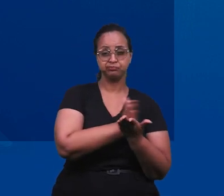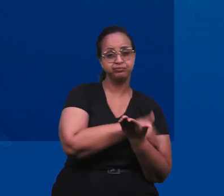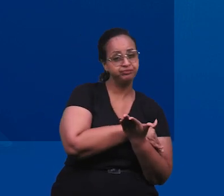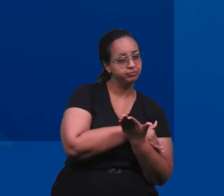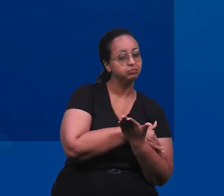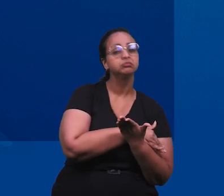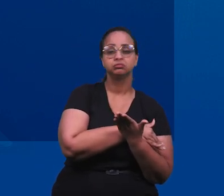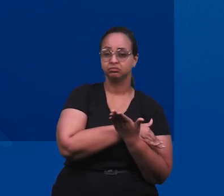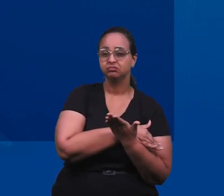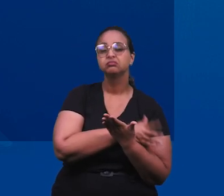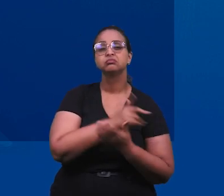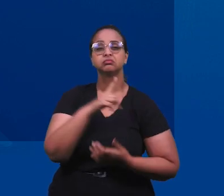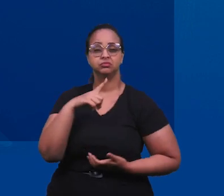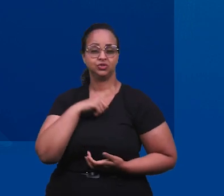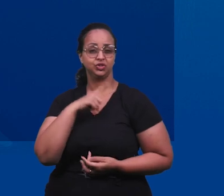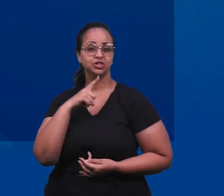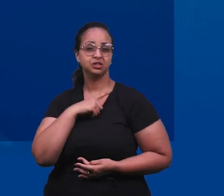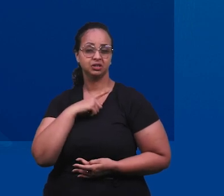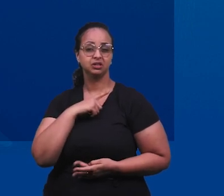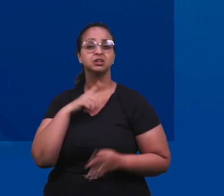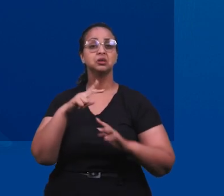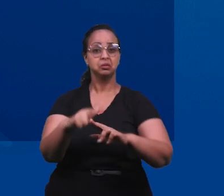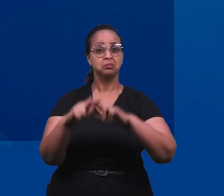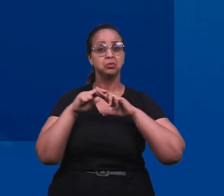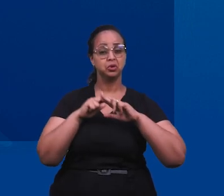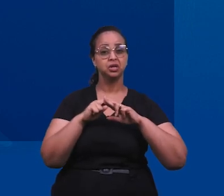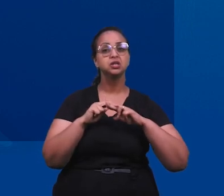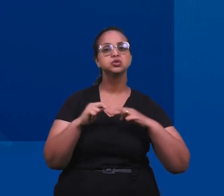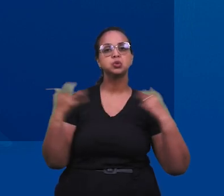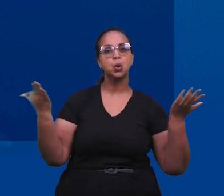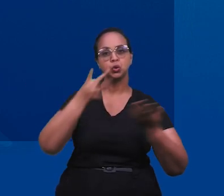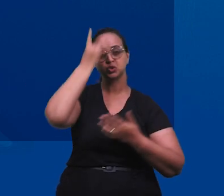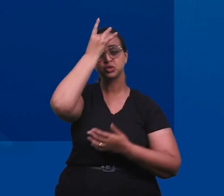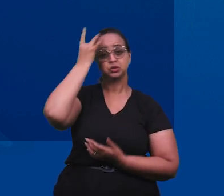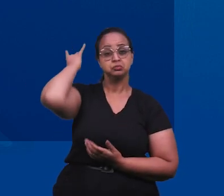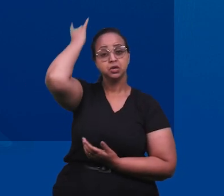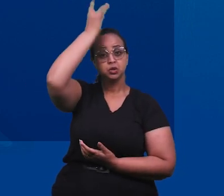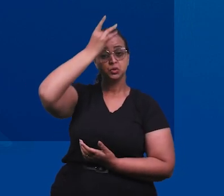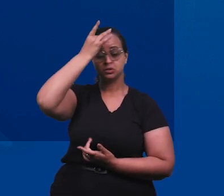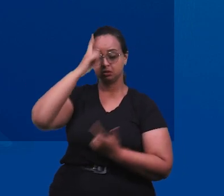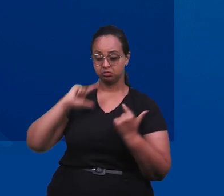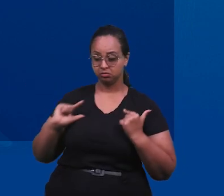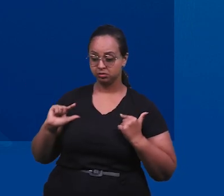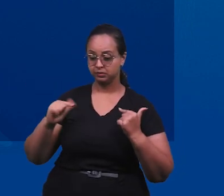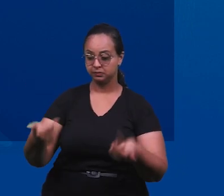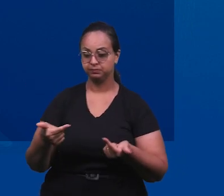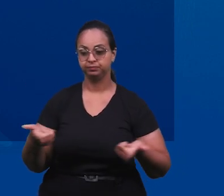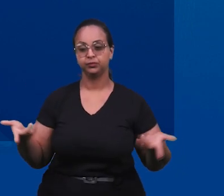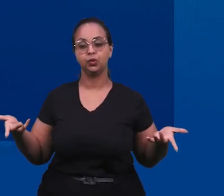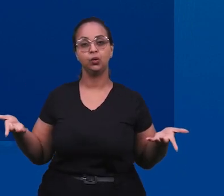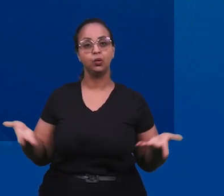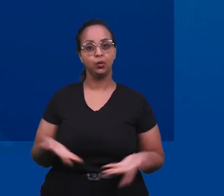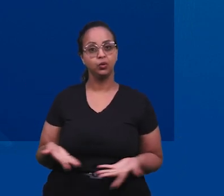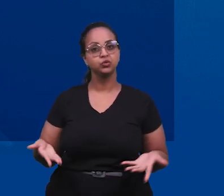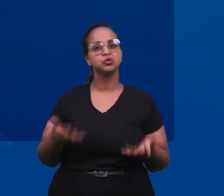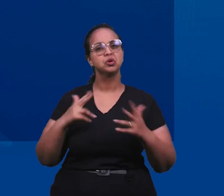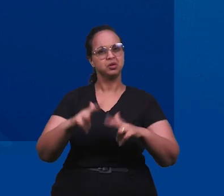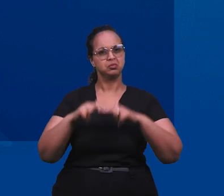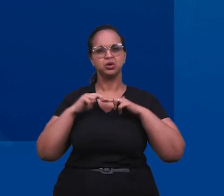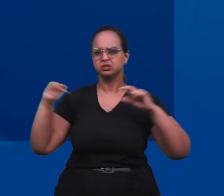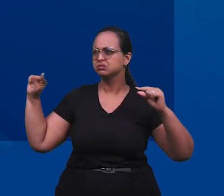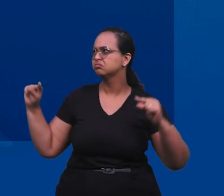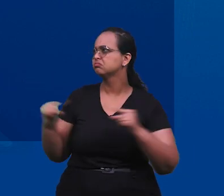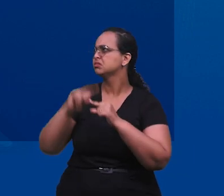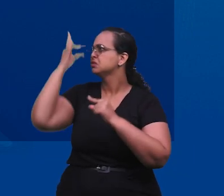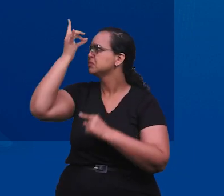obra é que nós estamos vivendo uma obra do Espírito, onde as nossas obras são perfeitas